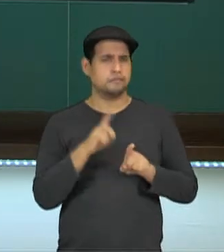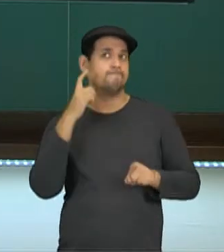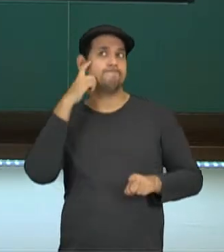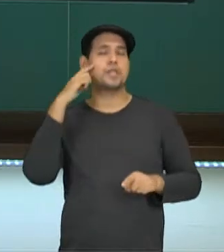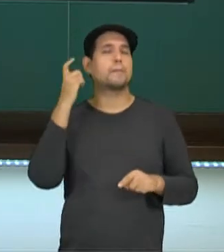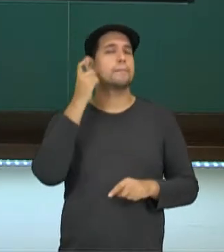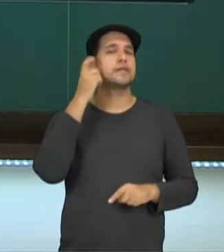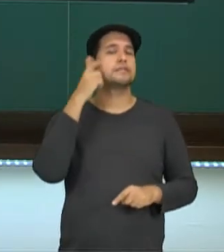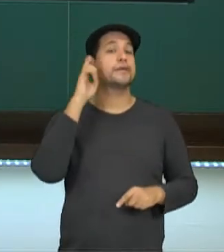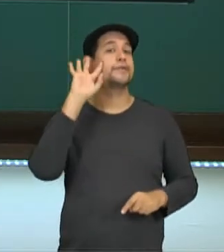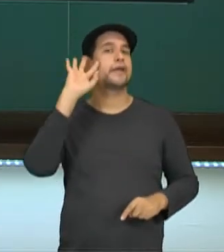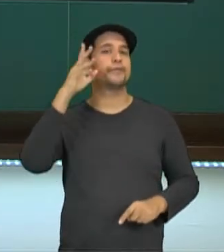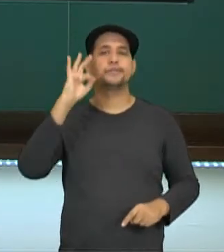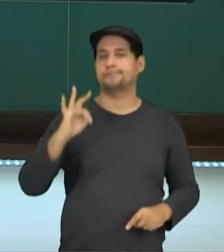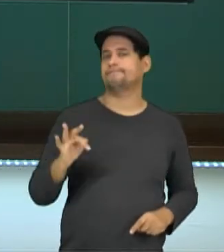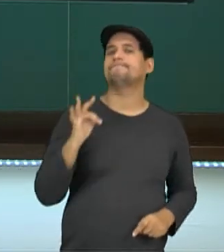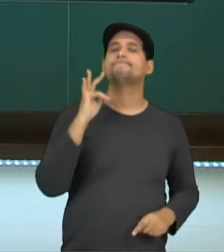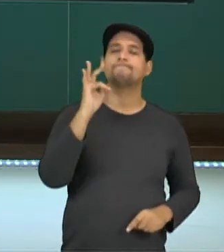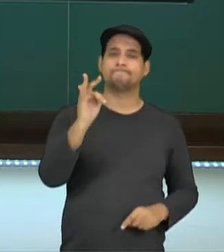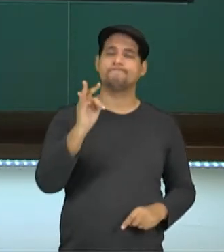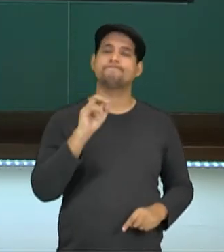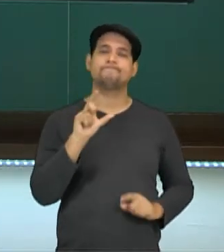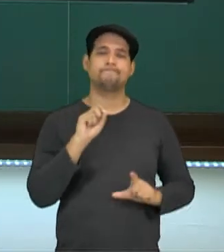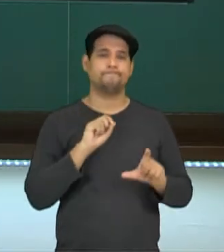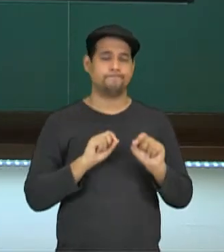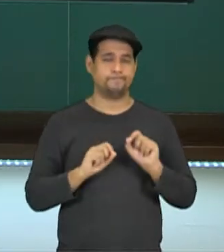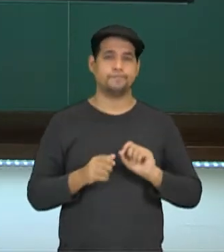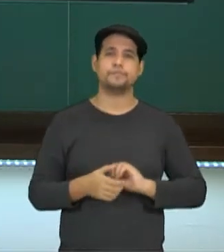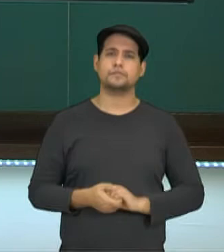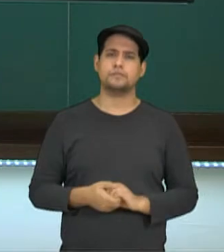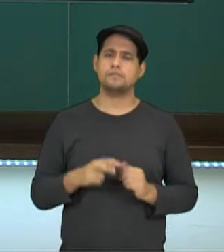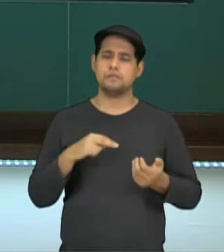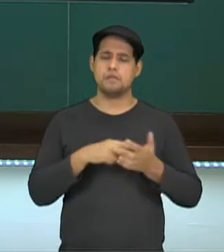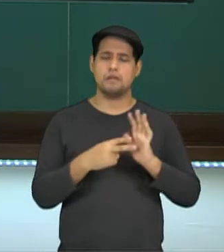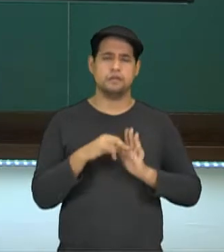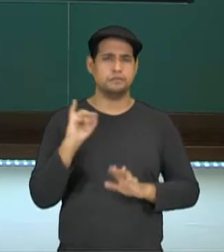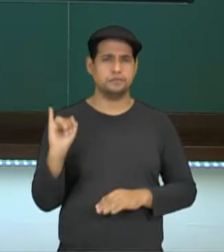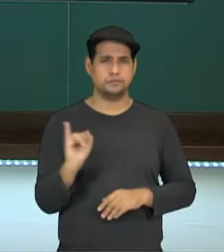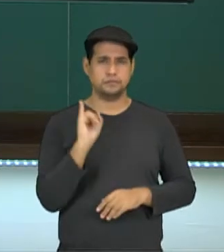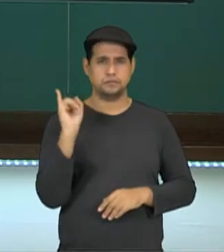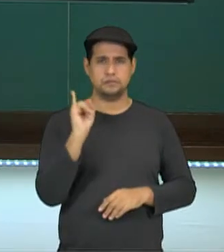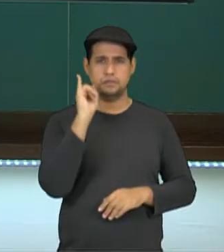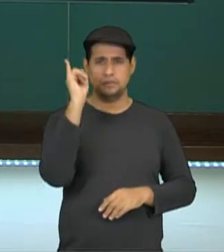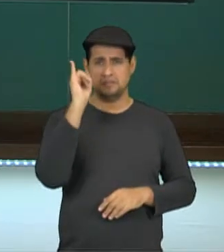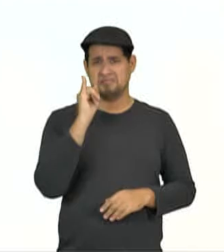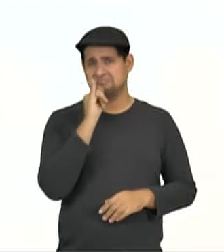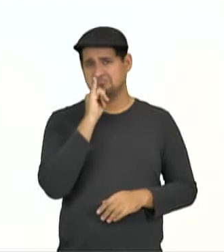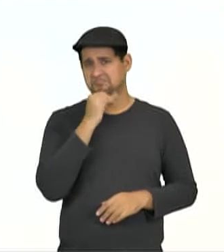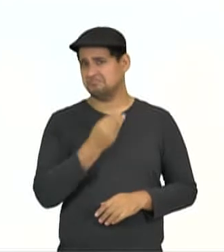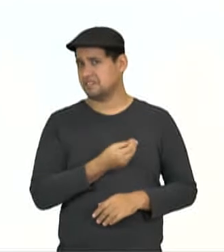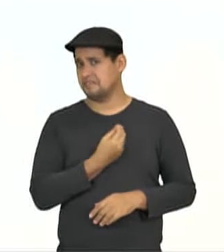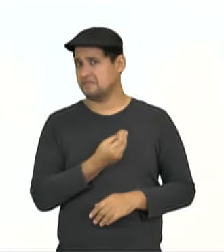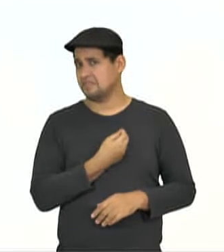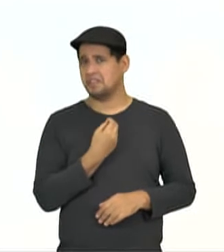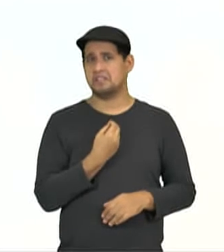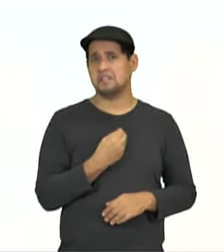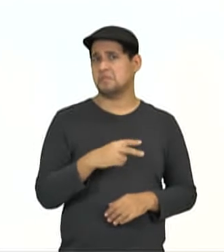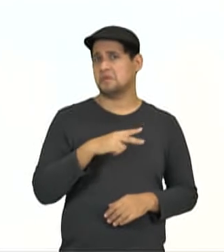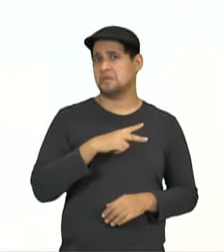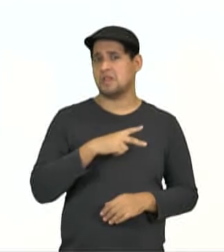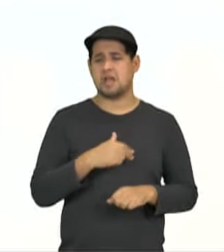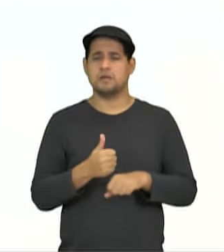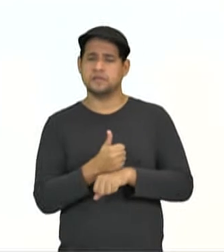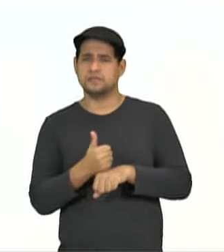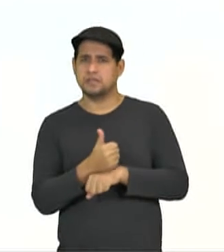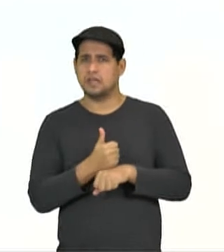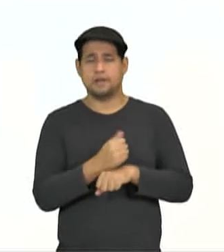nas consequências das nossas escolhas. Isso é importante, né? Então, seja na vida pessoal, na profissional, é